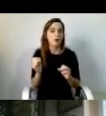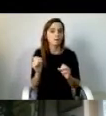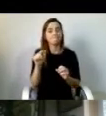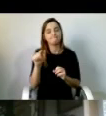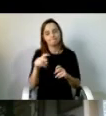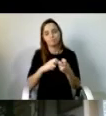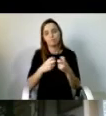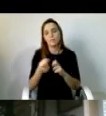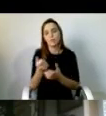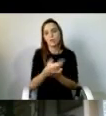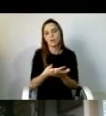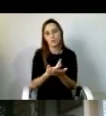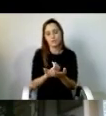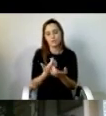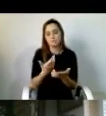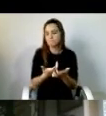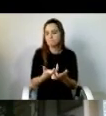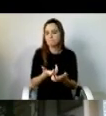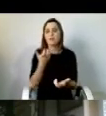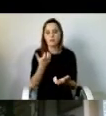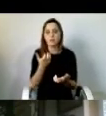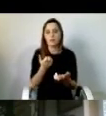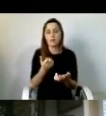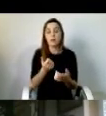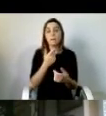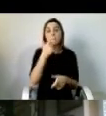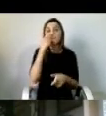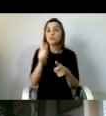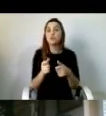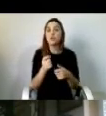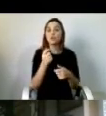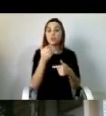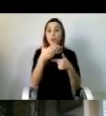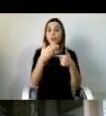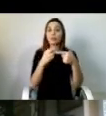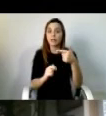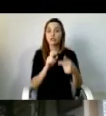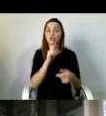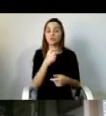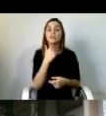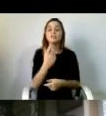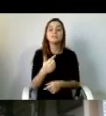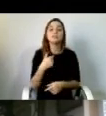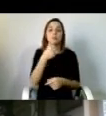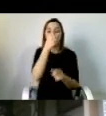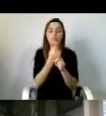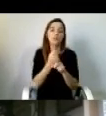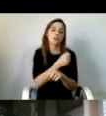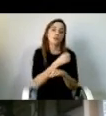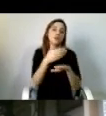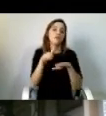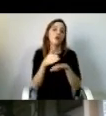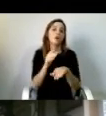forma muito clara, não é? Quase um terço das pessoas dizem não convivo, não vou, não faço tantas atividades fora de casa porque não tenho dinheiro para